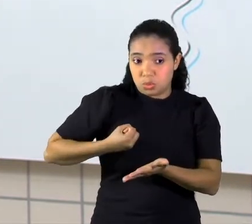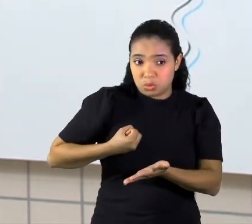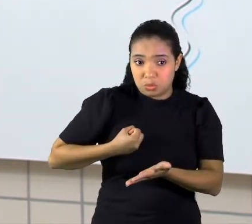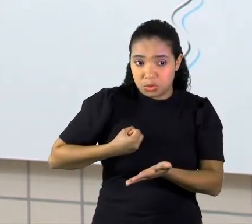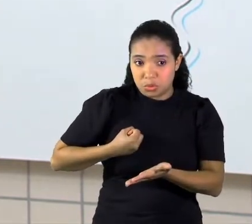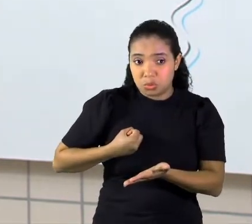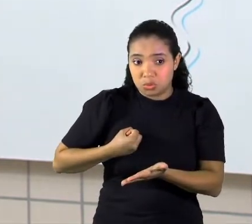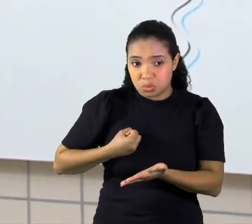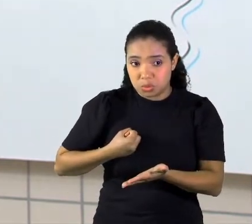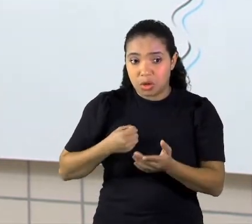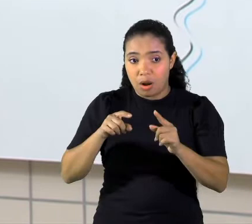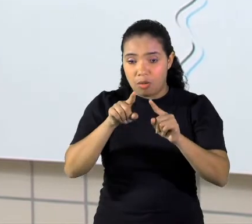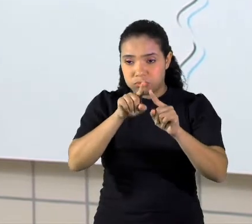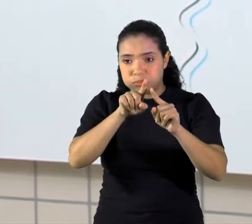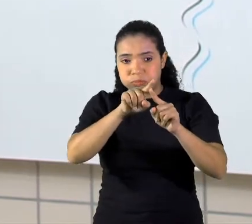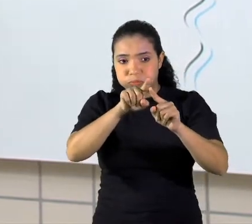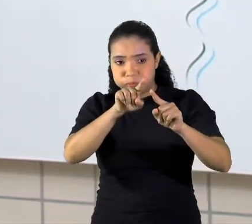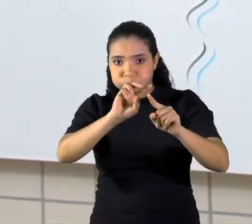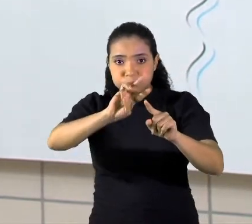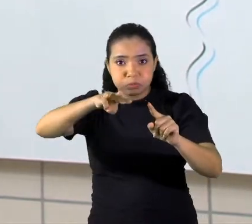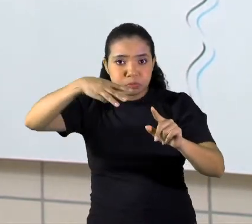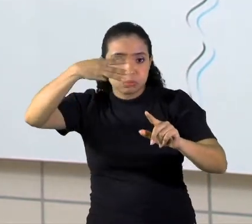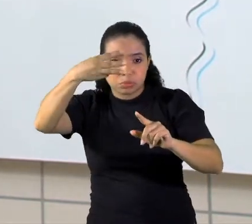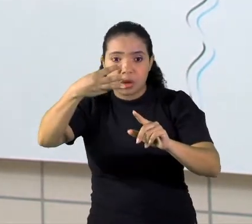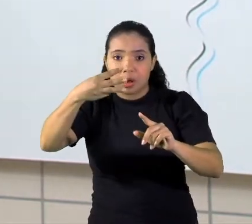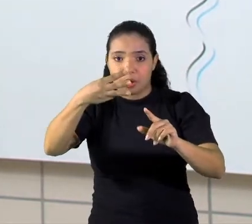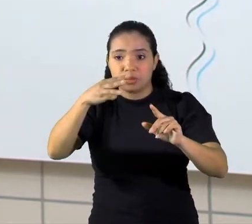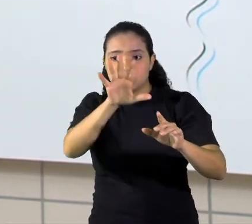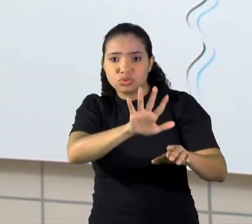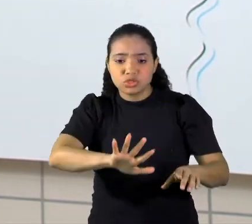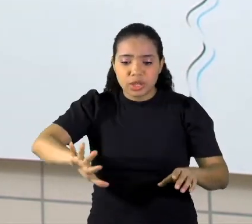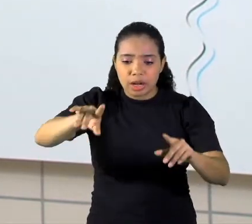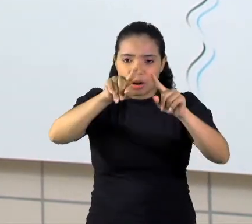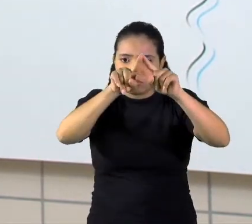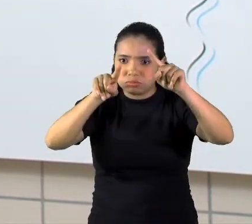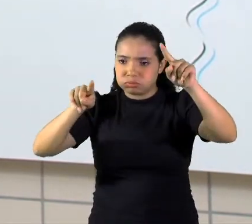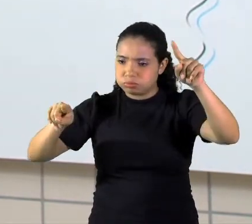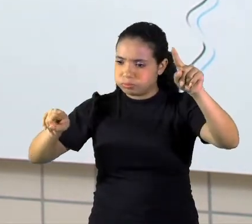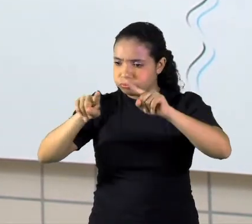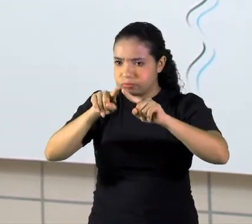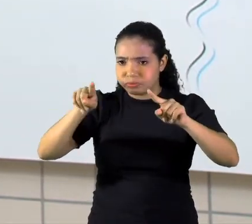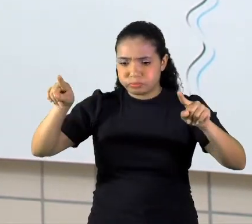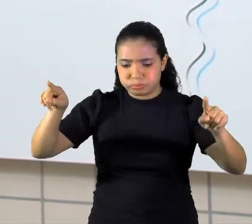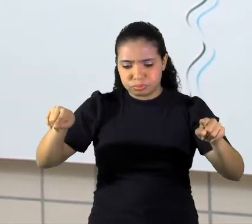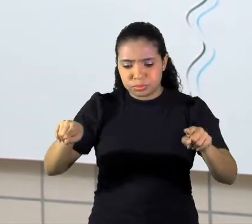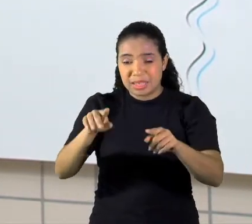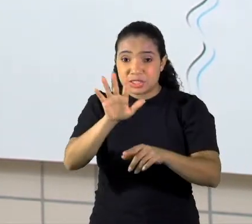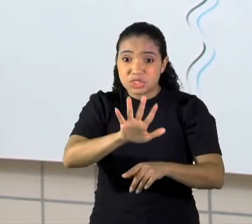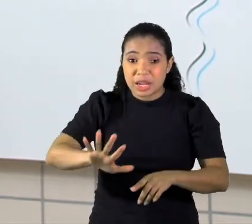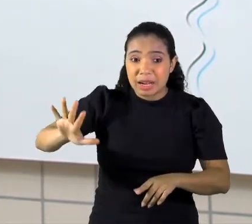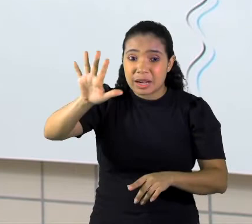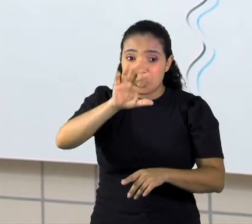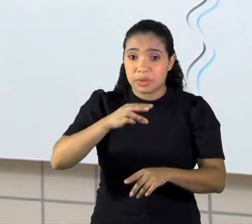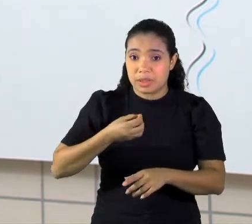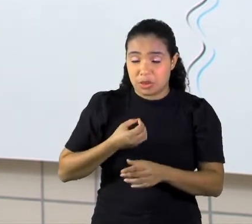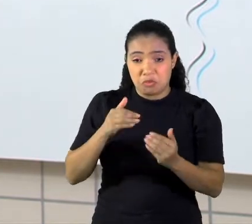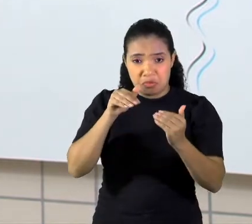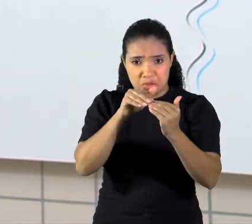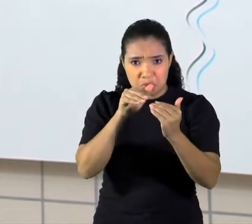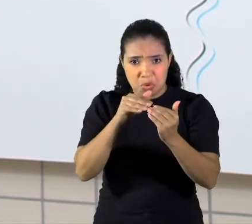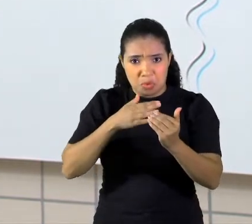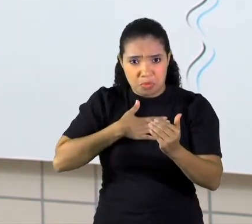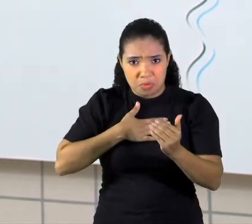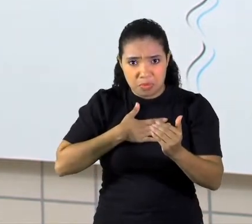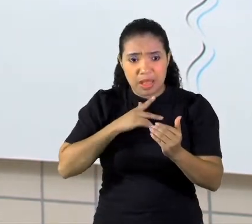ela vale 3. Bom, se ela toda vale 3, você concorda comigo que esse pedaço é toda